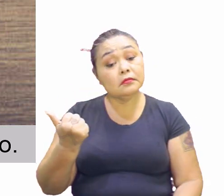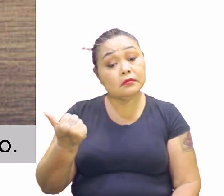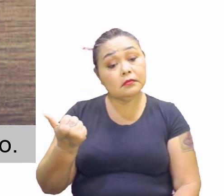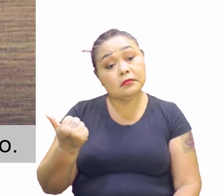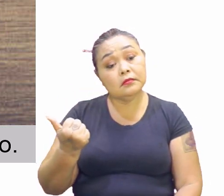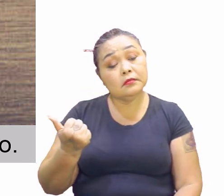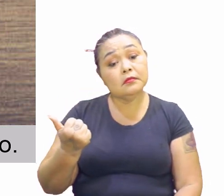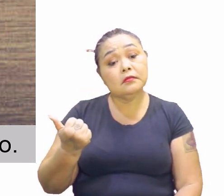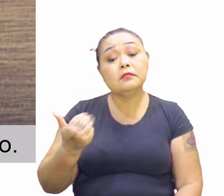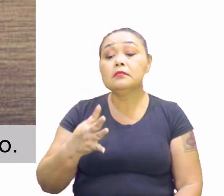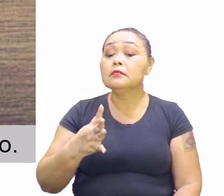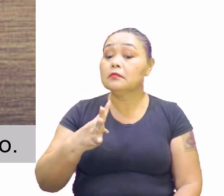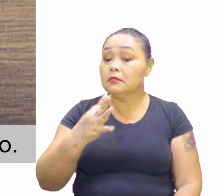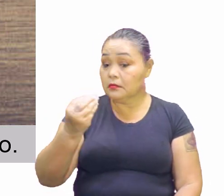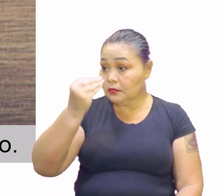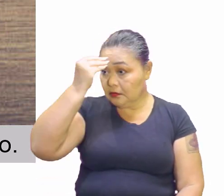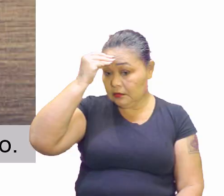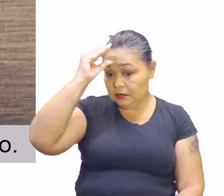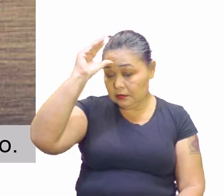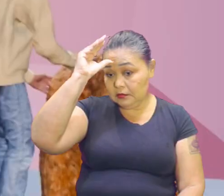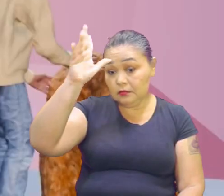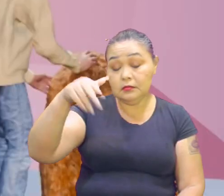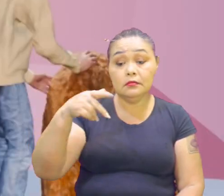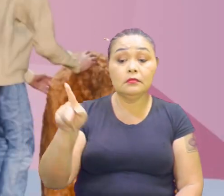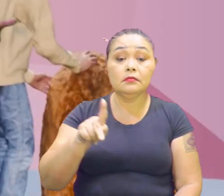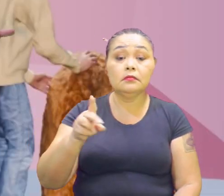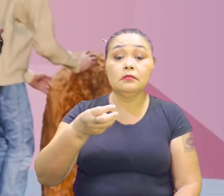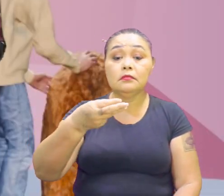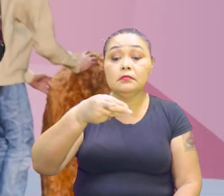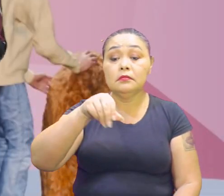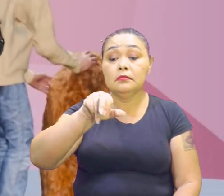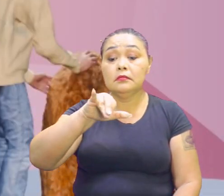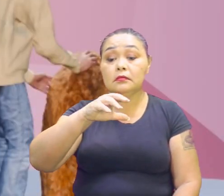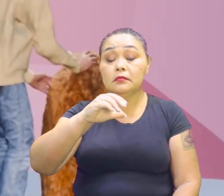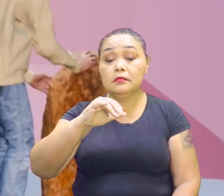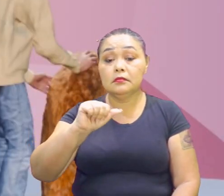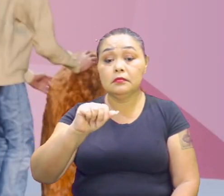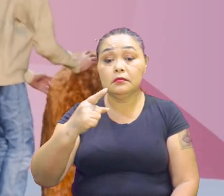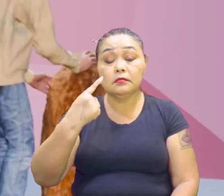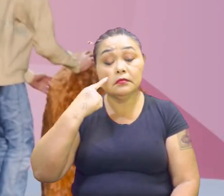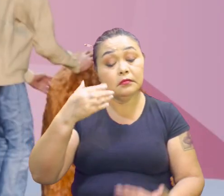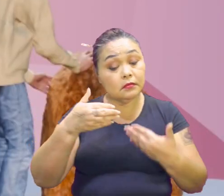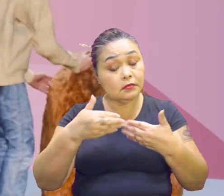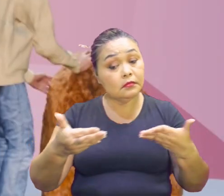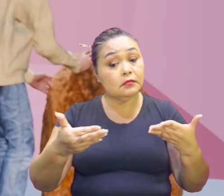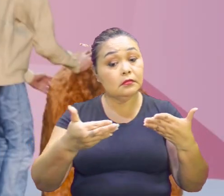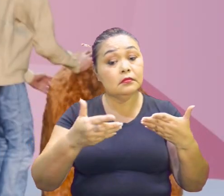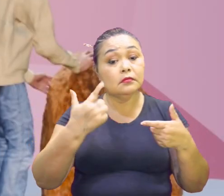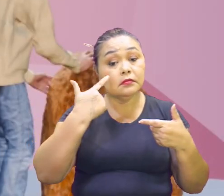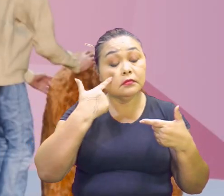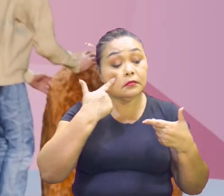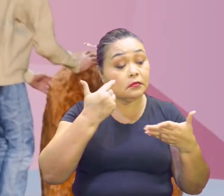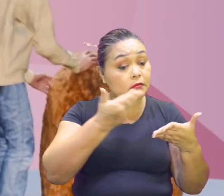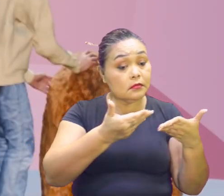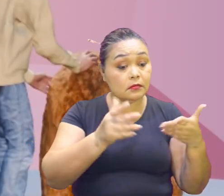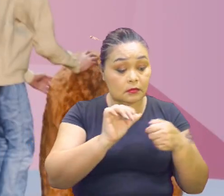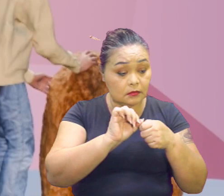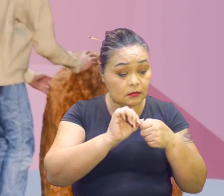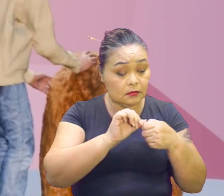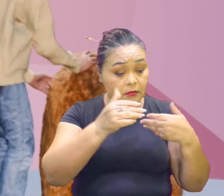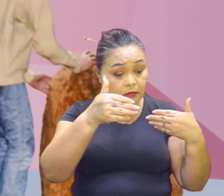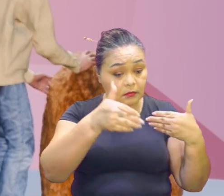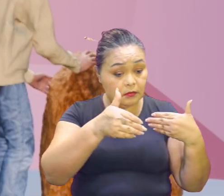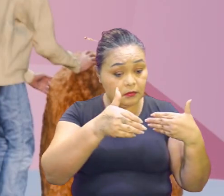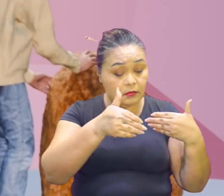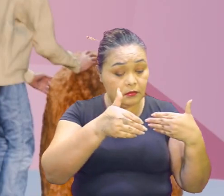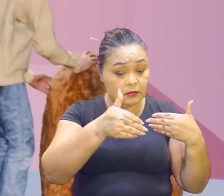questão do conhecimento. Como a professora Márcia colocou as duas introduções, vejam que ali havia uma